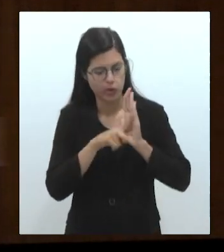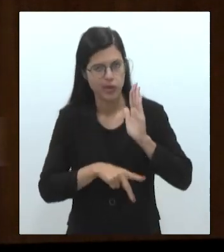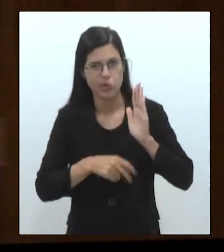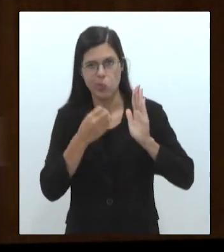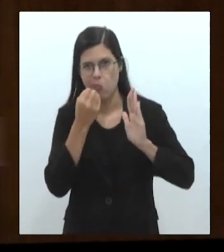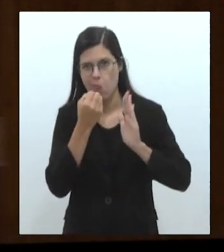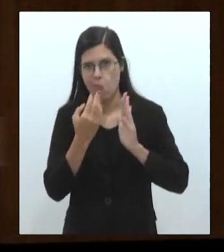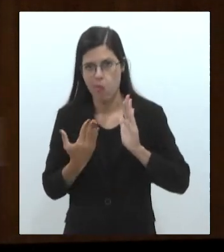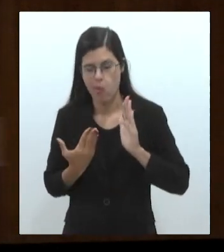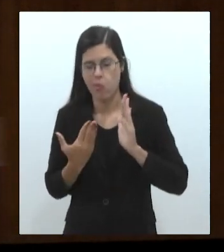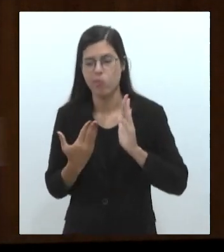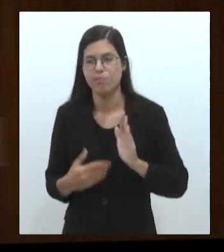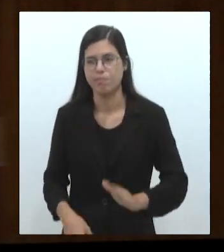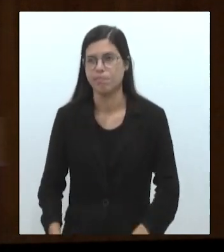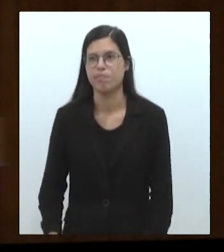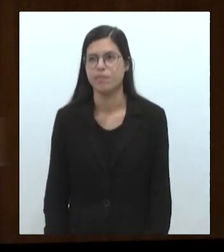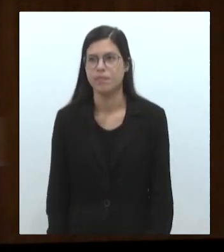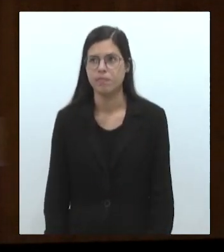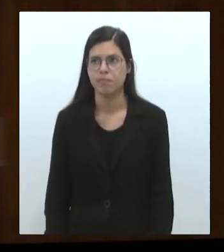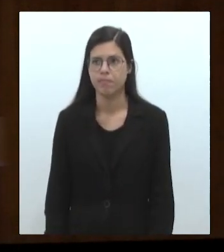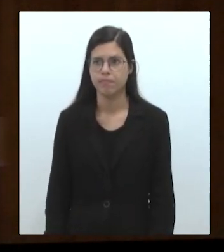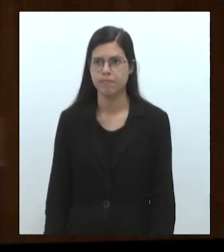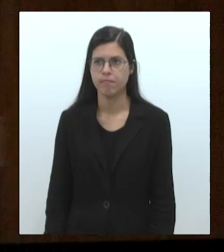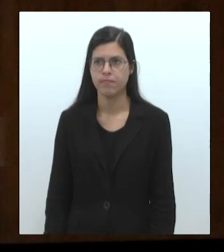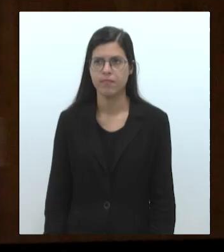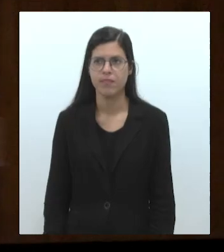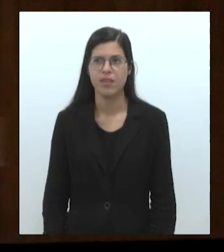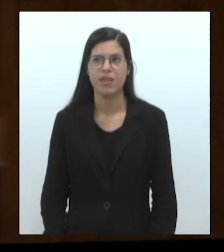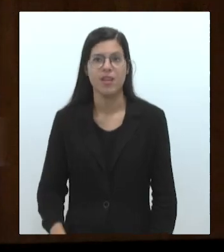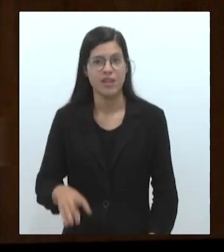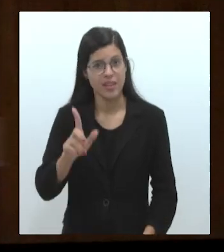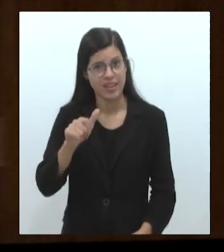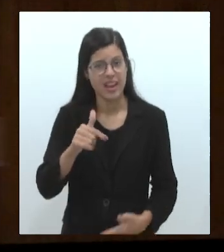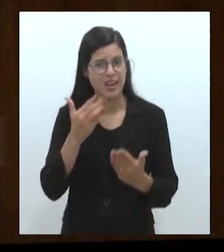e realmente são super-heróis.